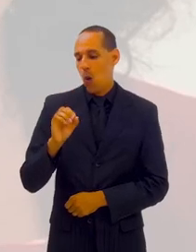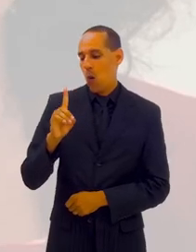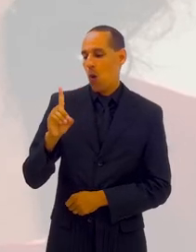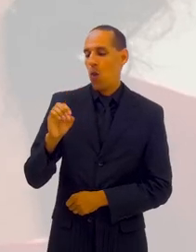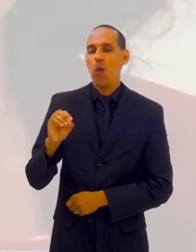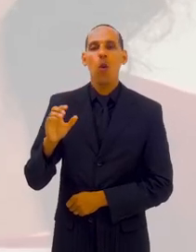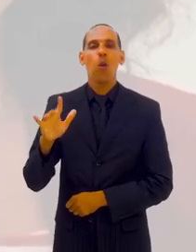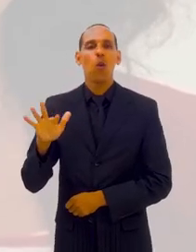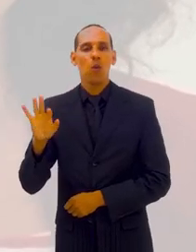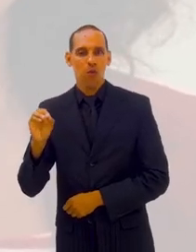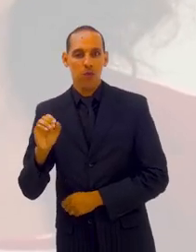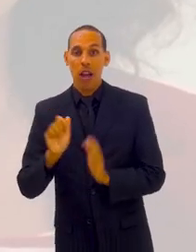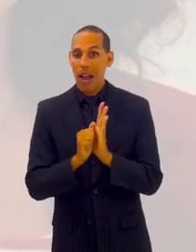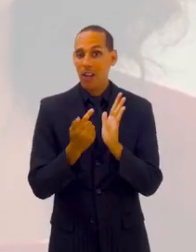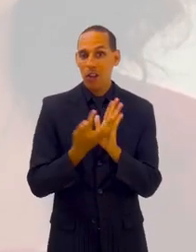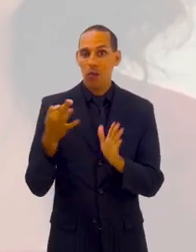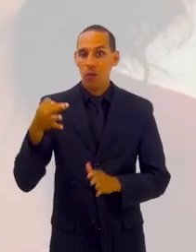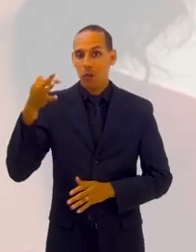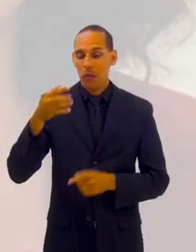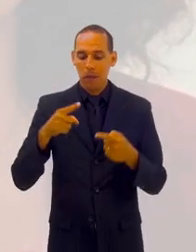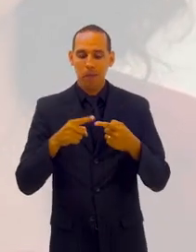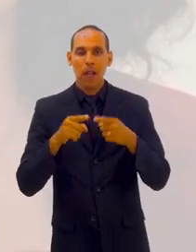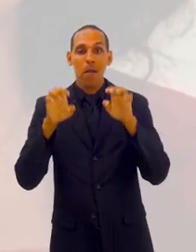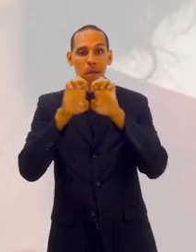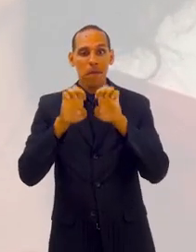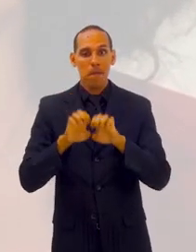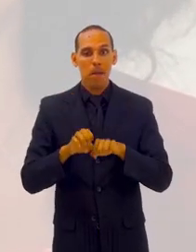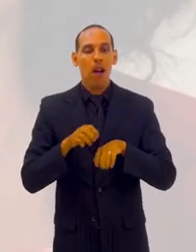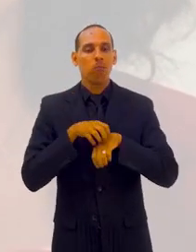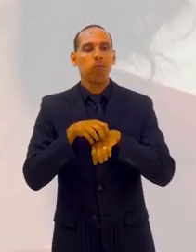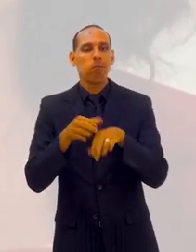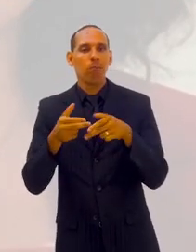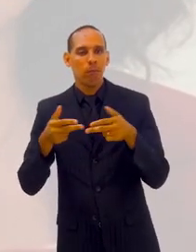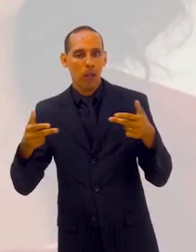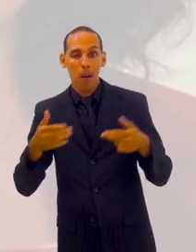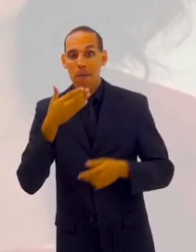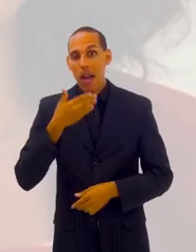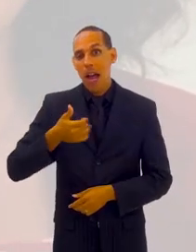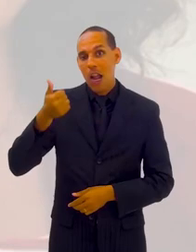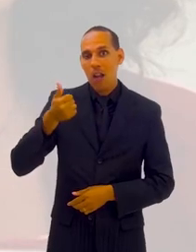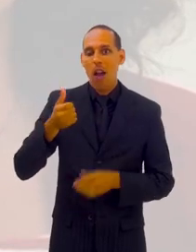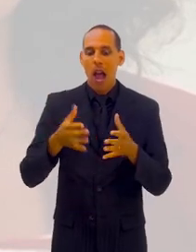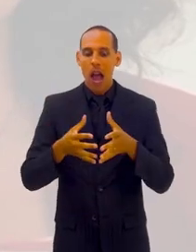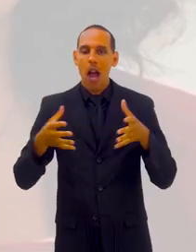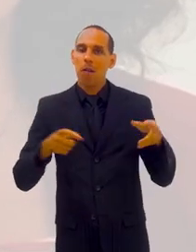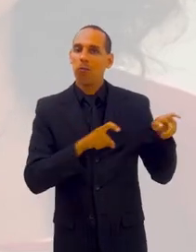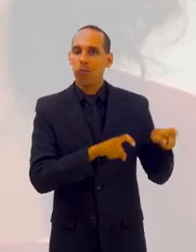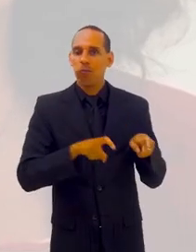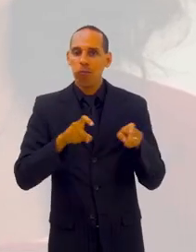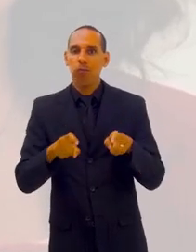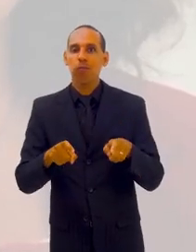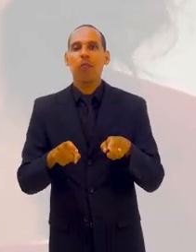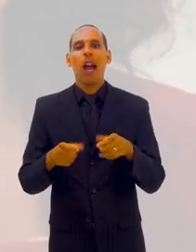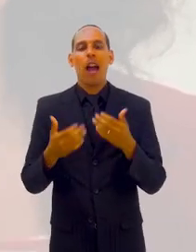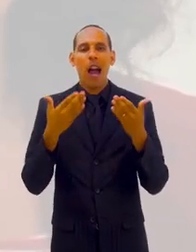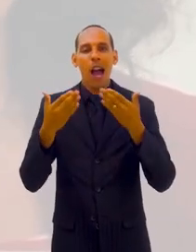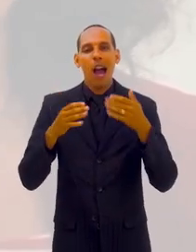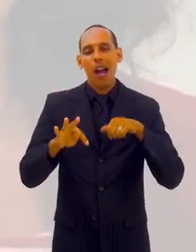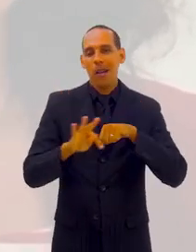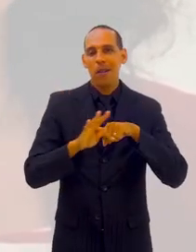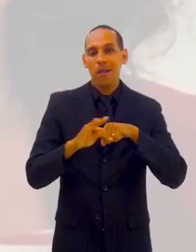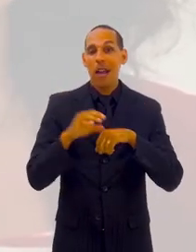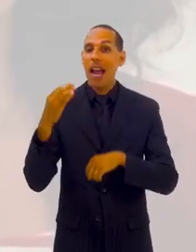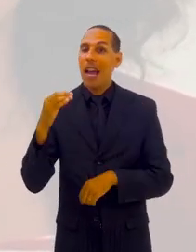Futuro de hoje. São elas: melhoria da infraestrutura do setor agrícola, extensão rural, assistência técnica e crédito